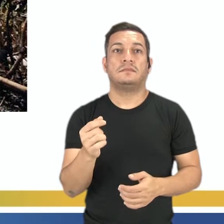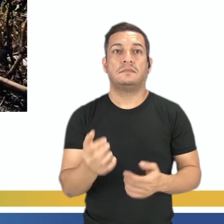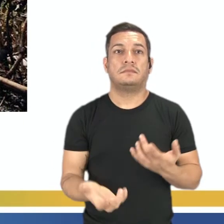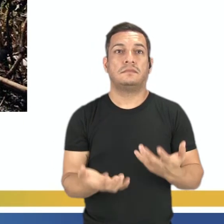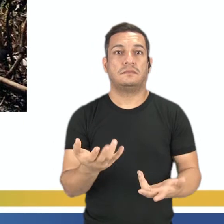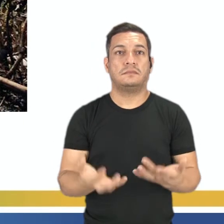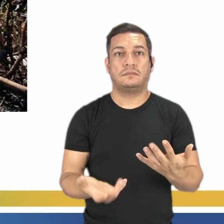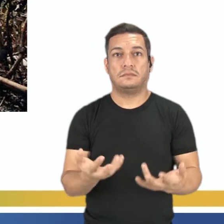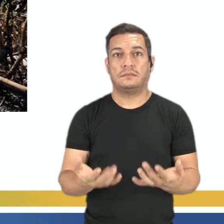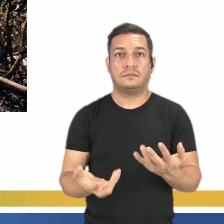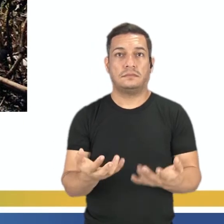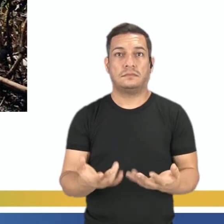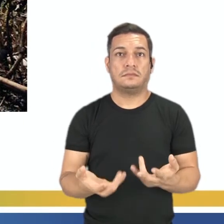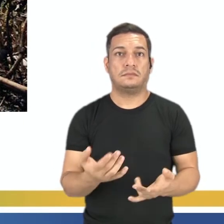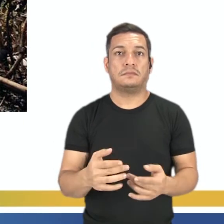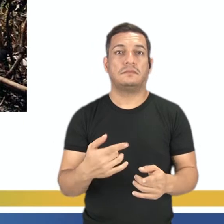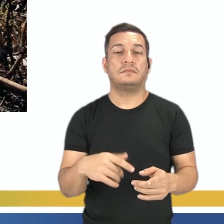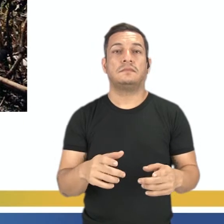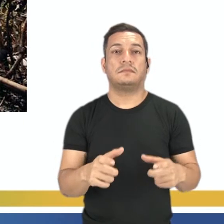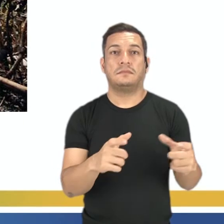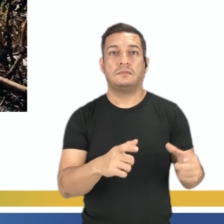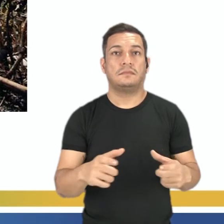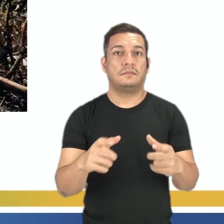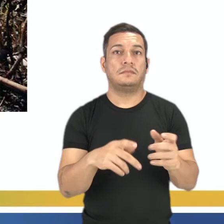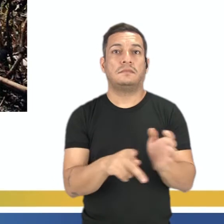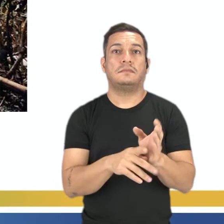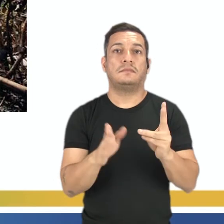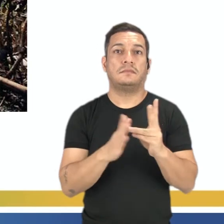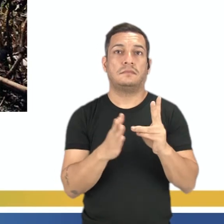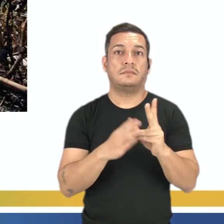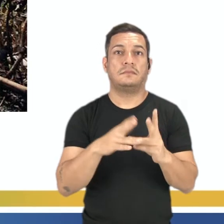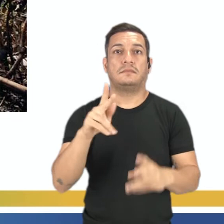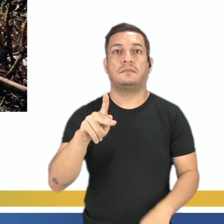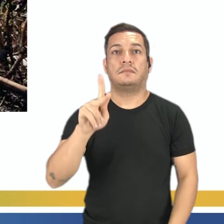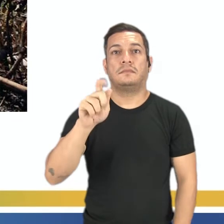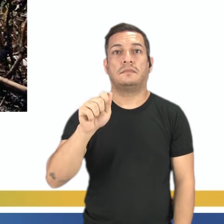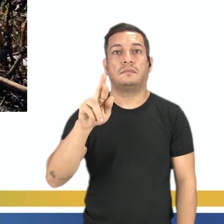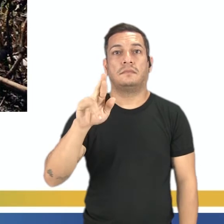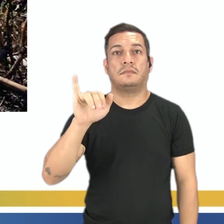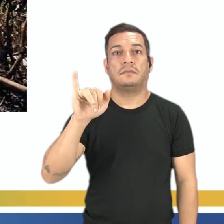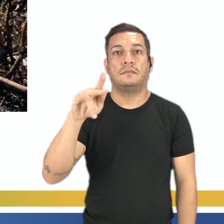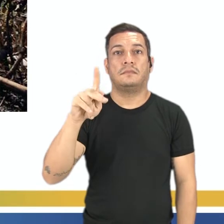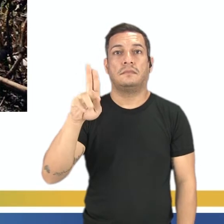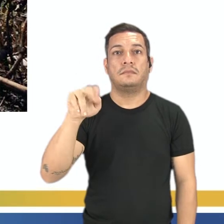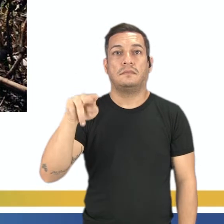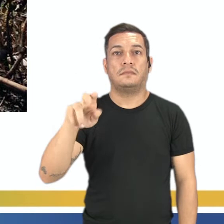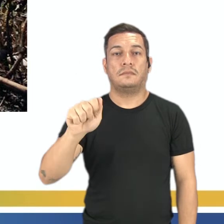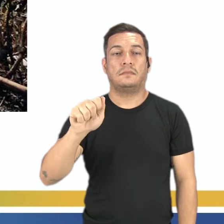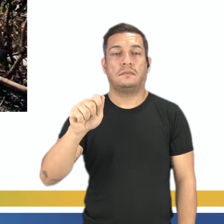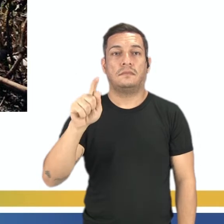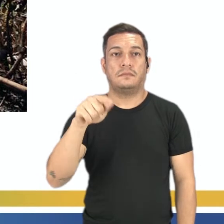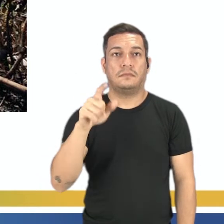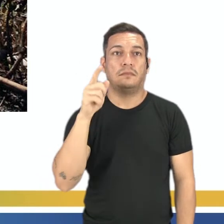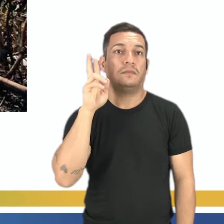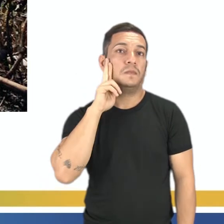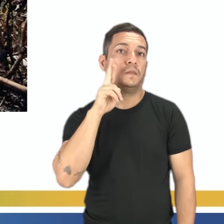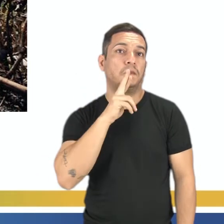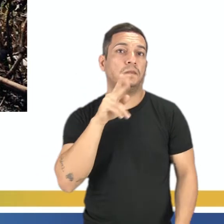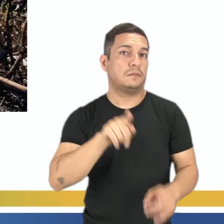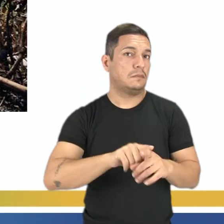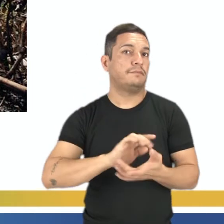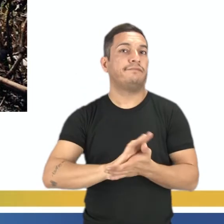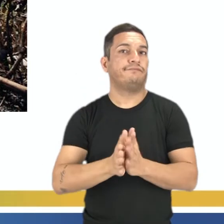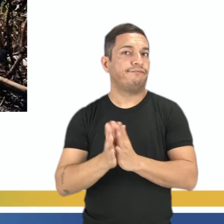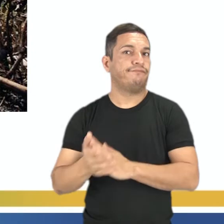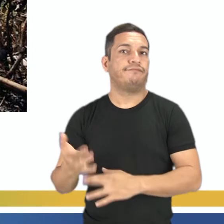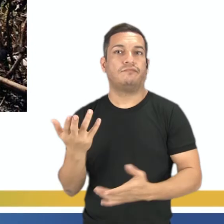clareira desmatada na reserva indígena de Caripunã, né, que fica localizado em Rondônia. Esse é um desmatamento ilegal.